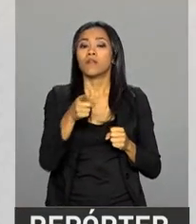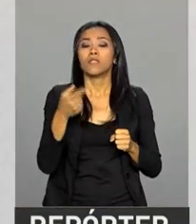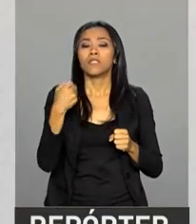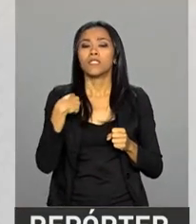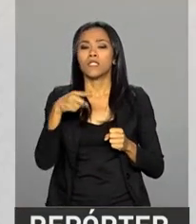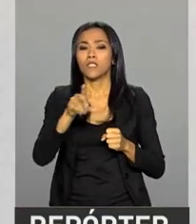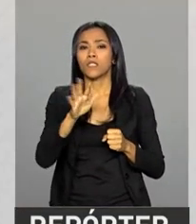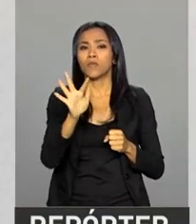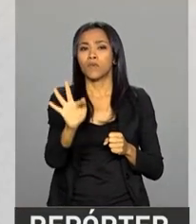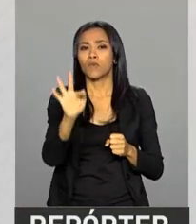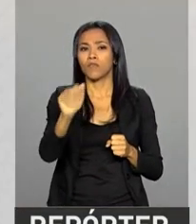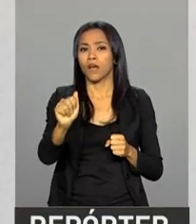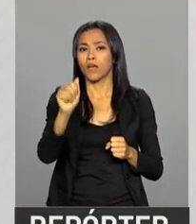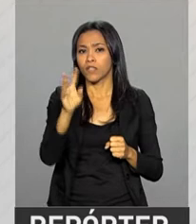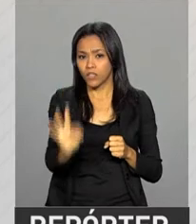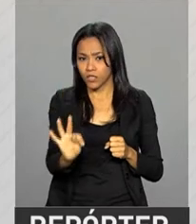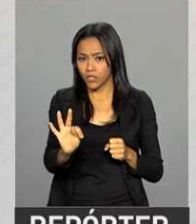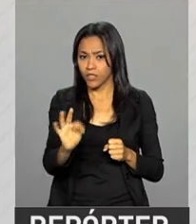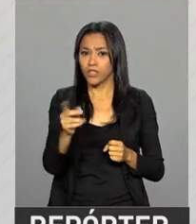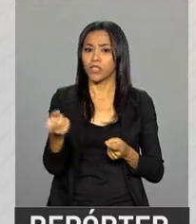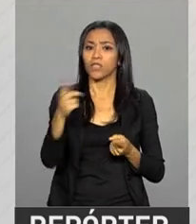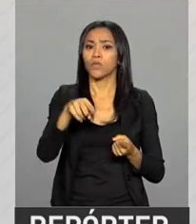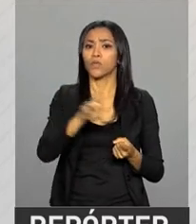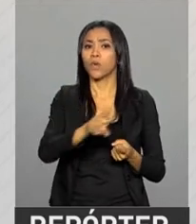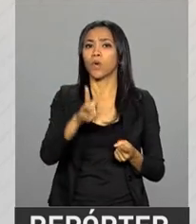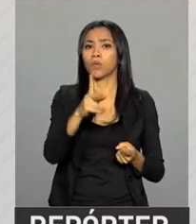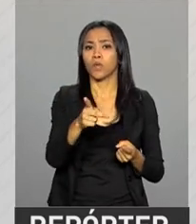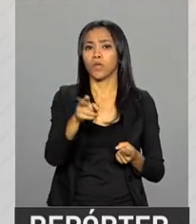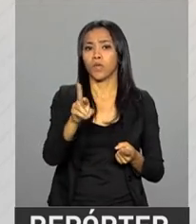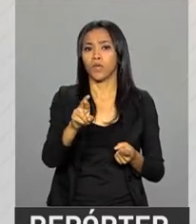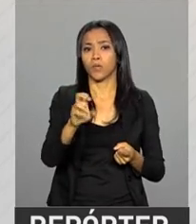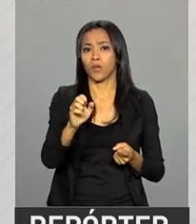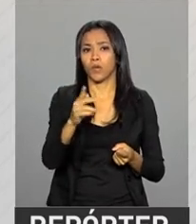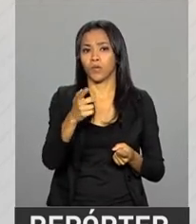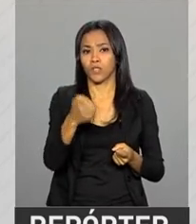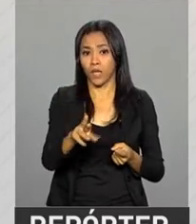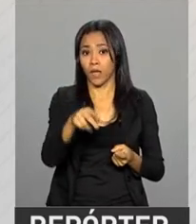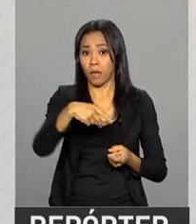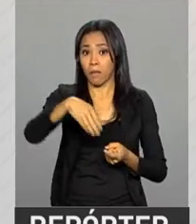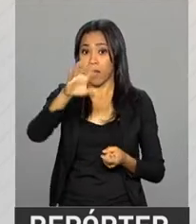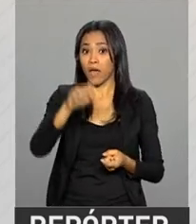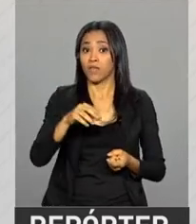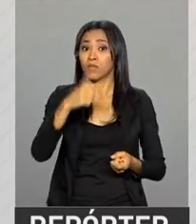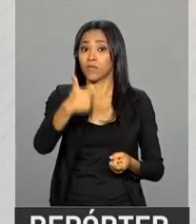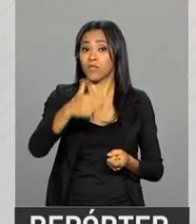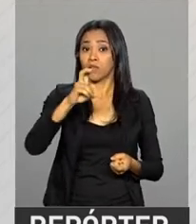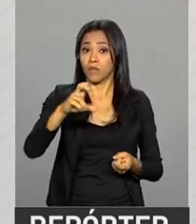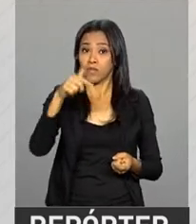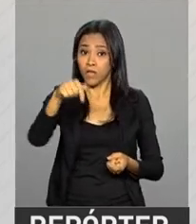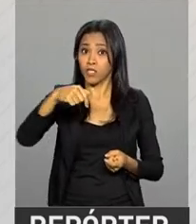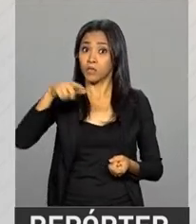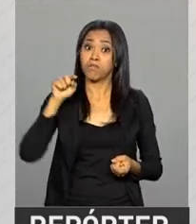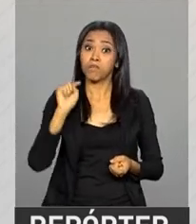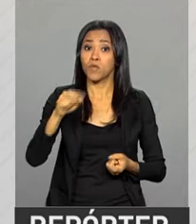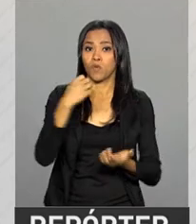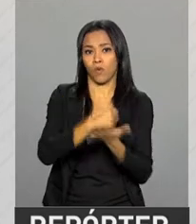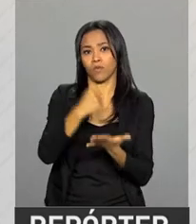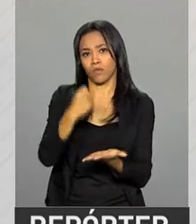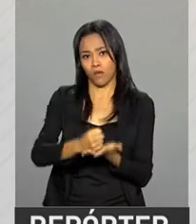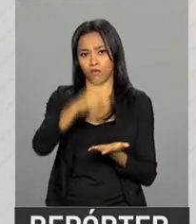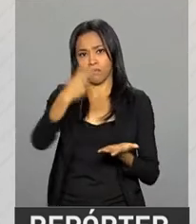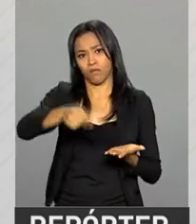e renda do fat projeto mais de 257 mil contratos de operações de crédito no brasil